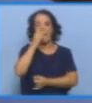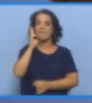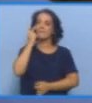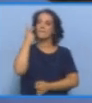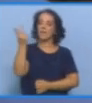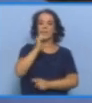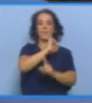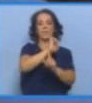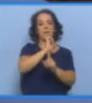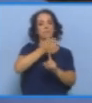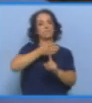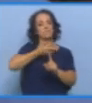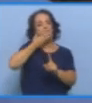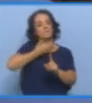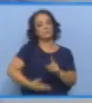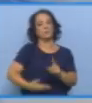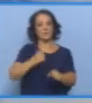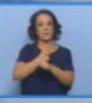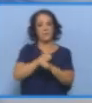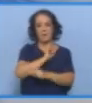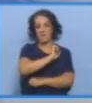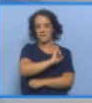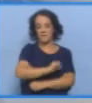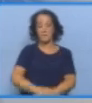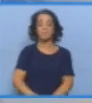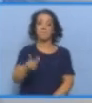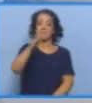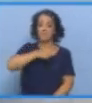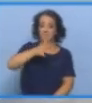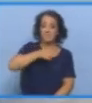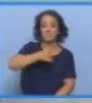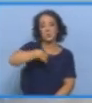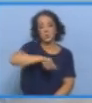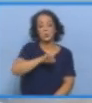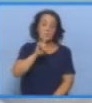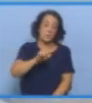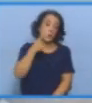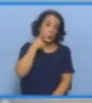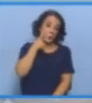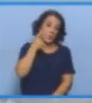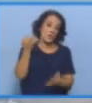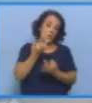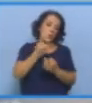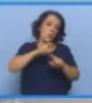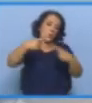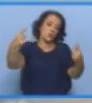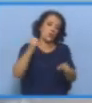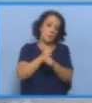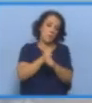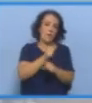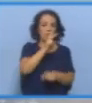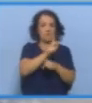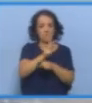pensamento, obra e o seu testemunho. E que, por aquilo que vai dizendo e que conhecemos, felizmente, também de outros trabalhos de reportagem